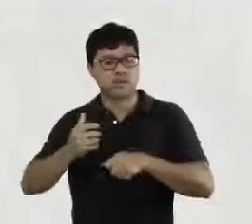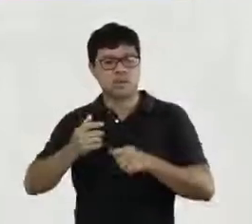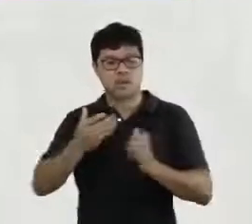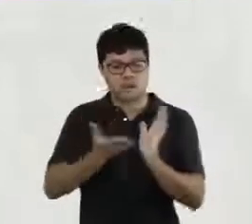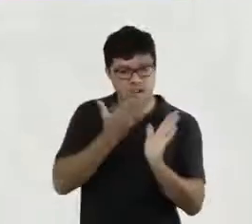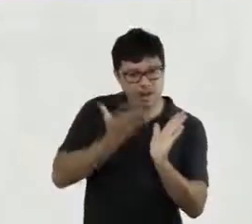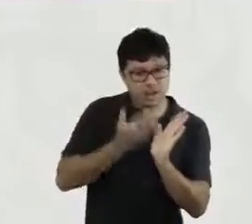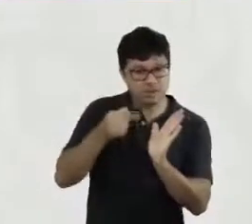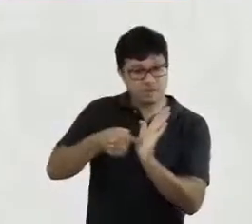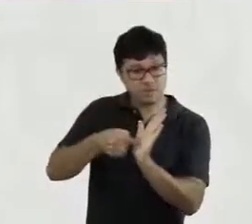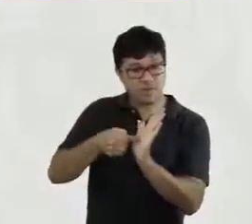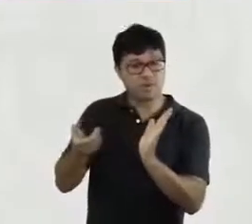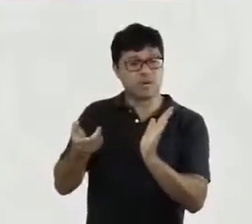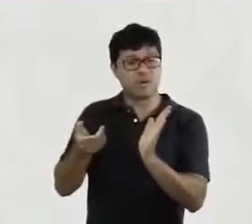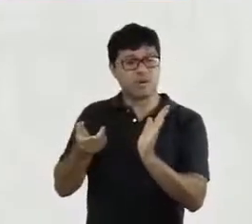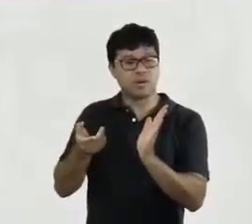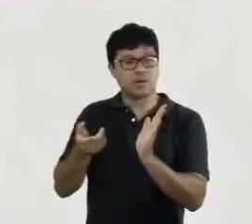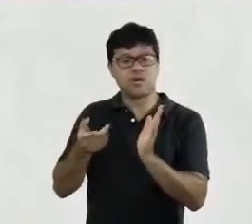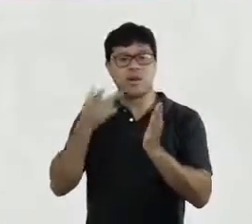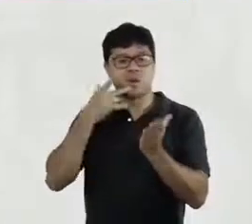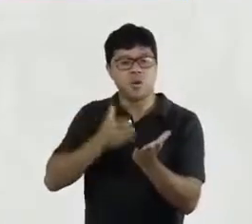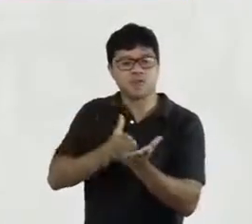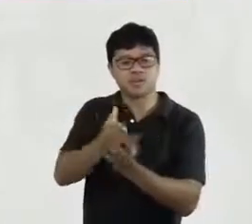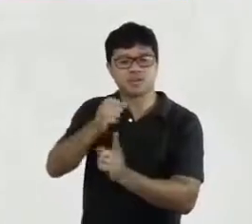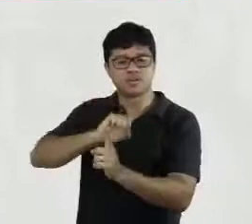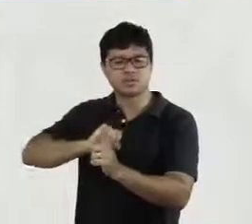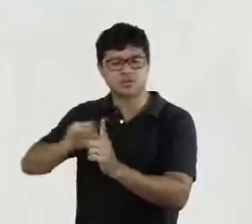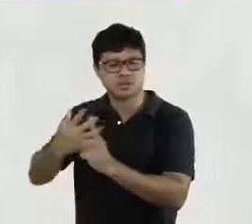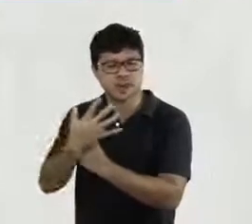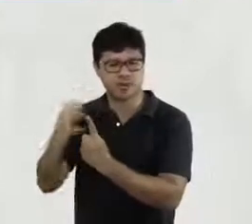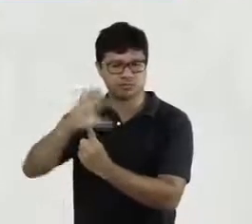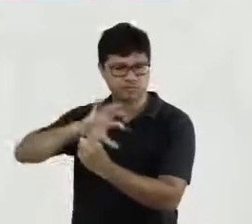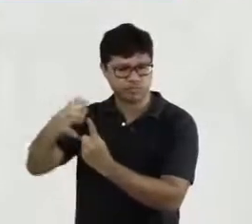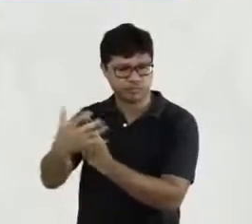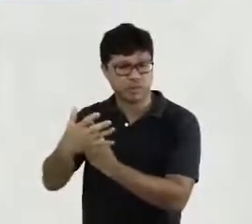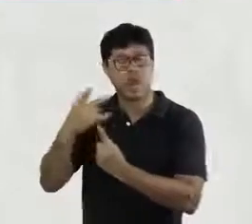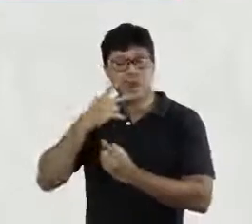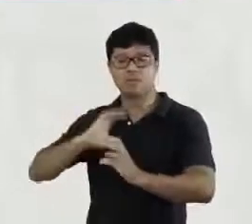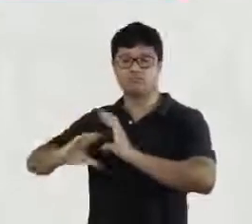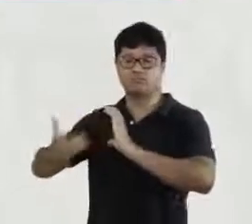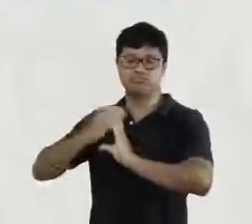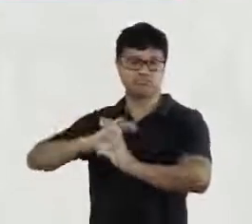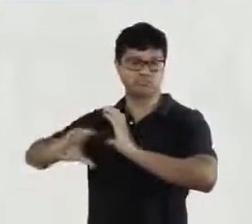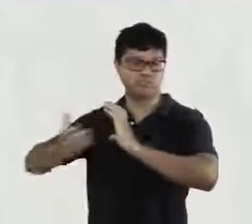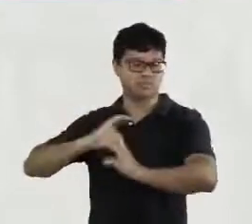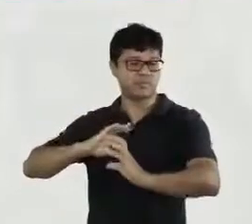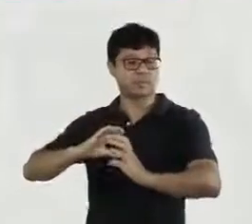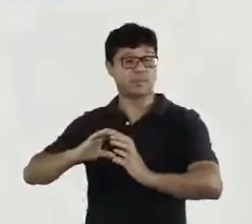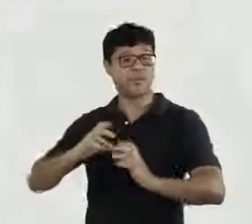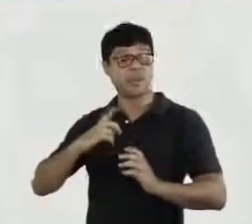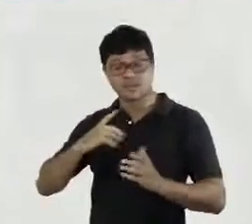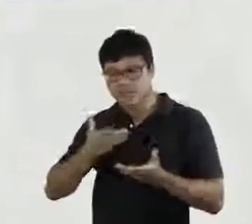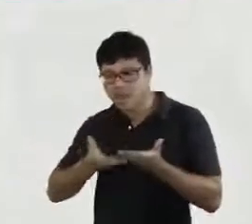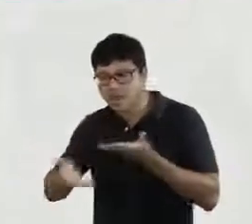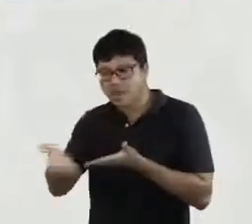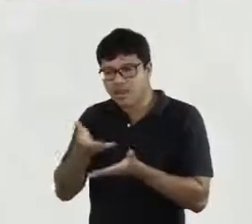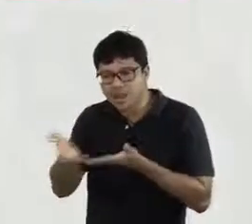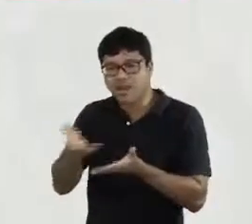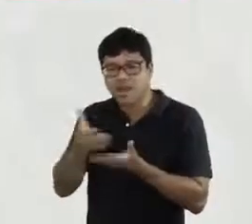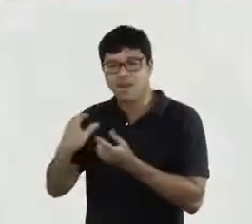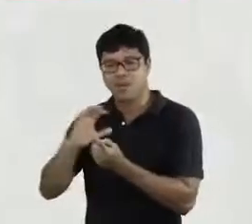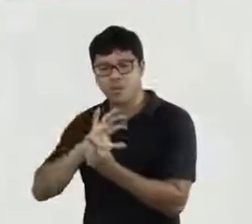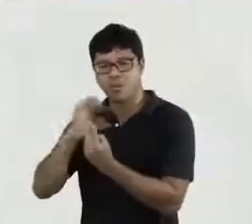da bibliografia como uma vertente social é o fato de que elas são comunicadas. E à medida que elas são